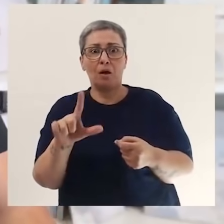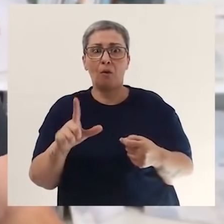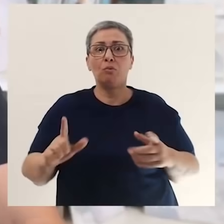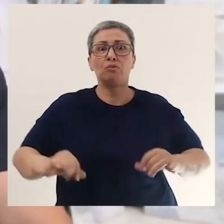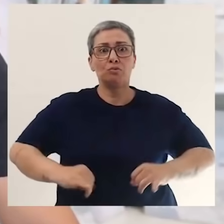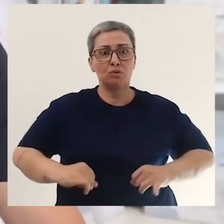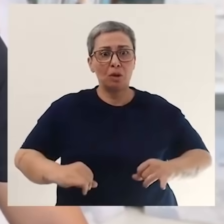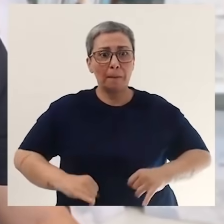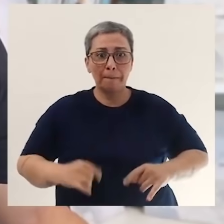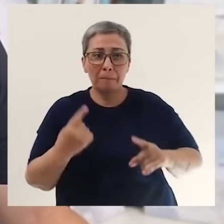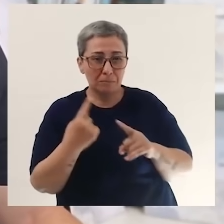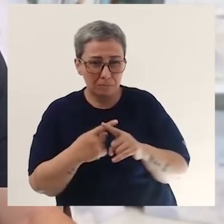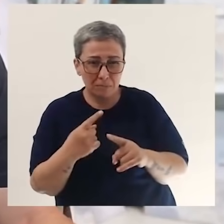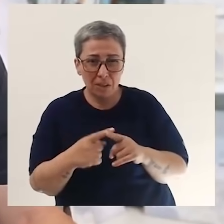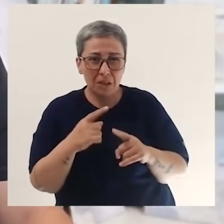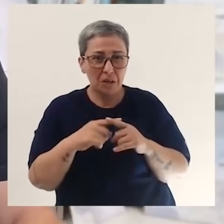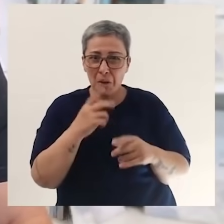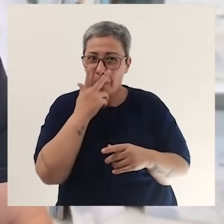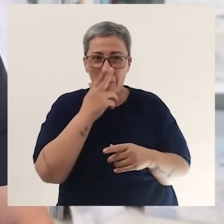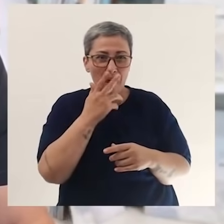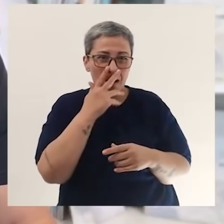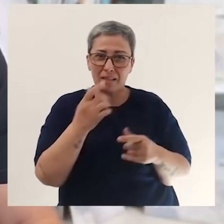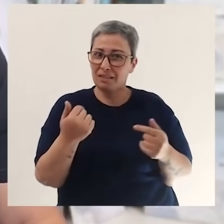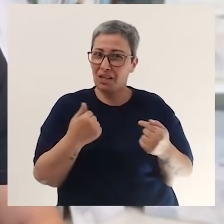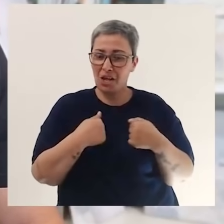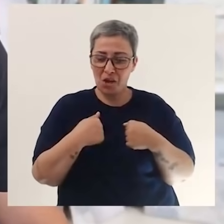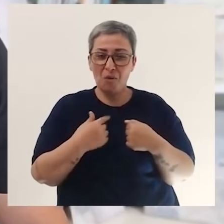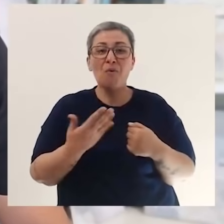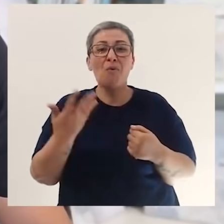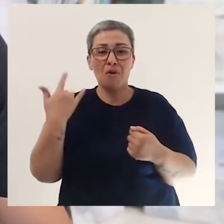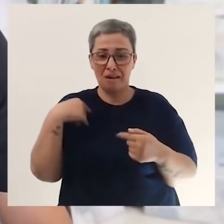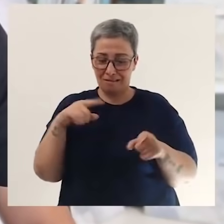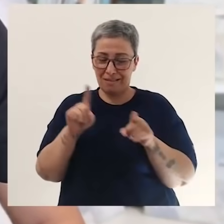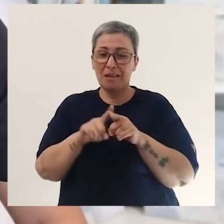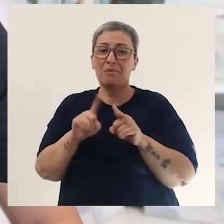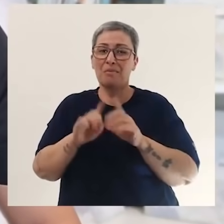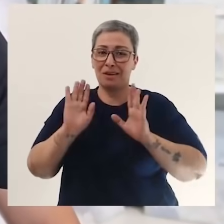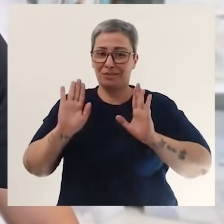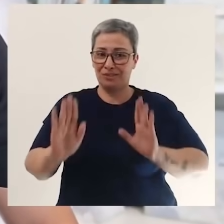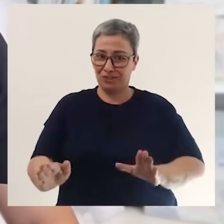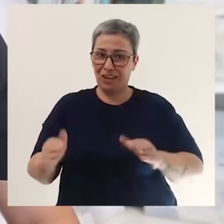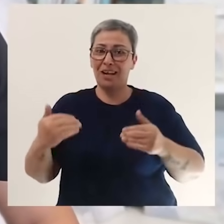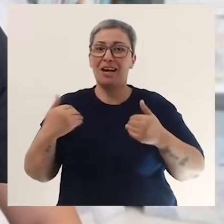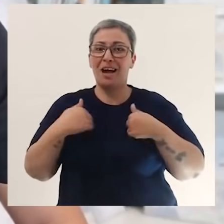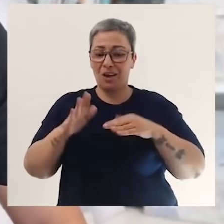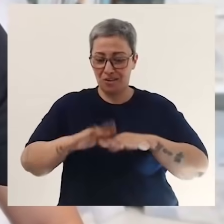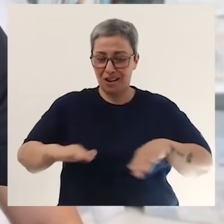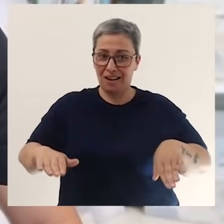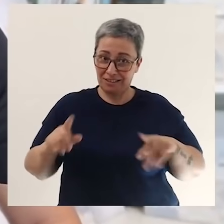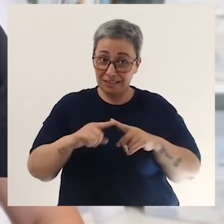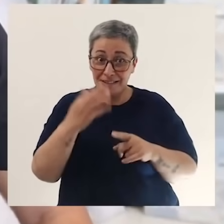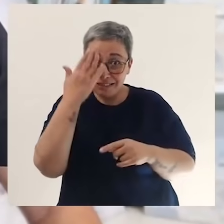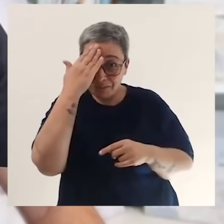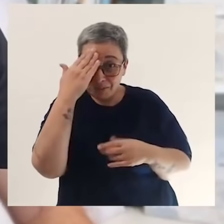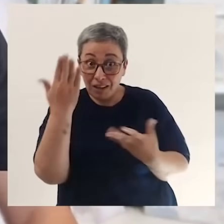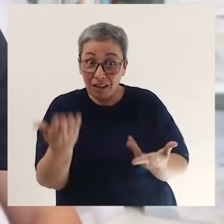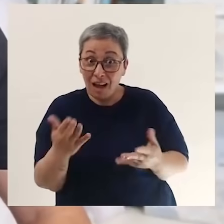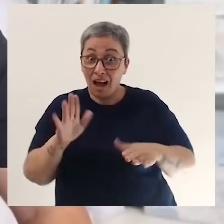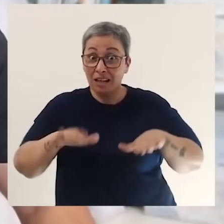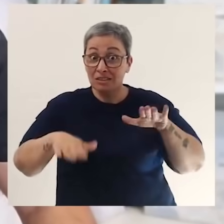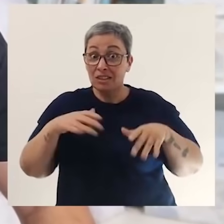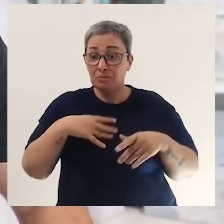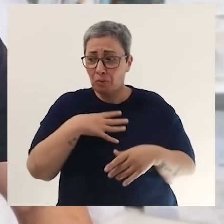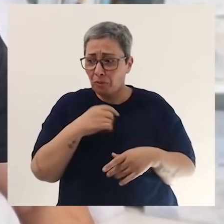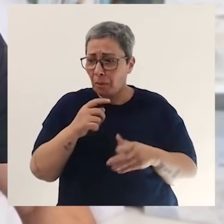Sabe por quê? Não parece, mas um dia eu também já fui criança. Sabia disso? Às vezes meu filho